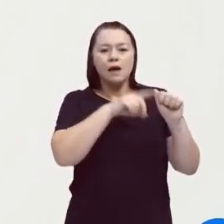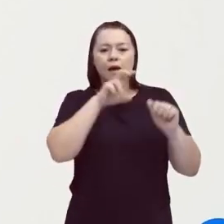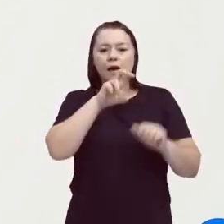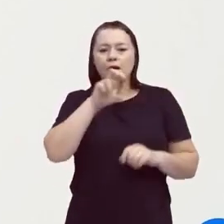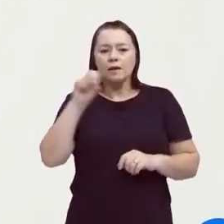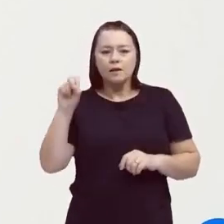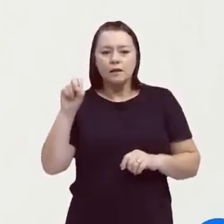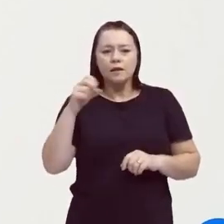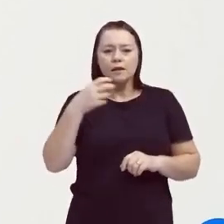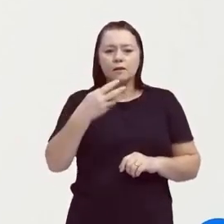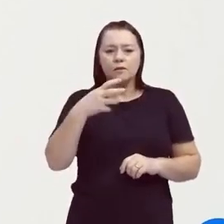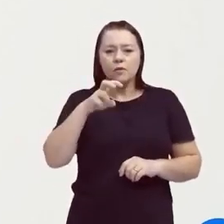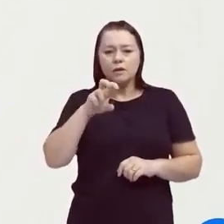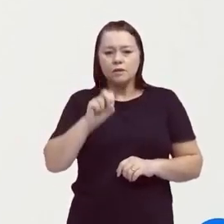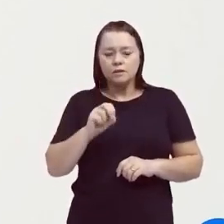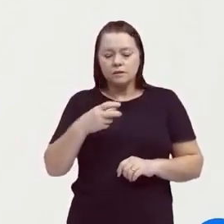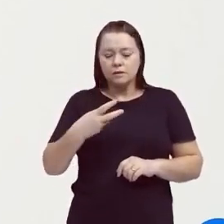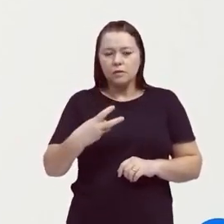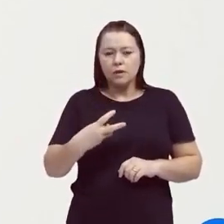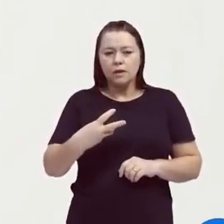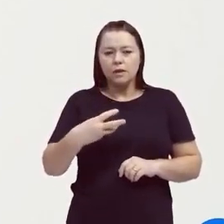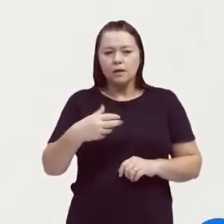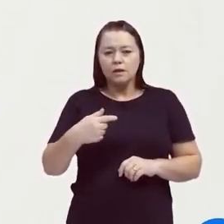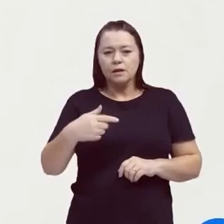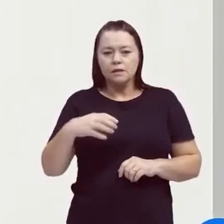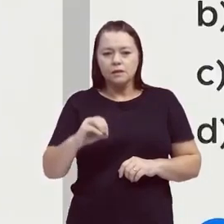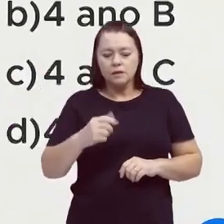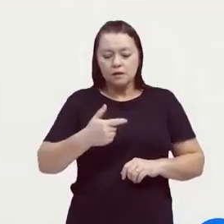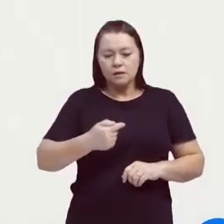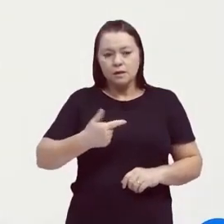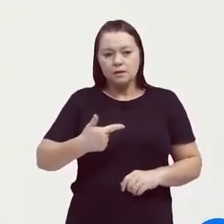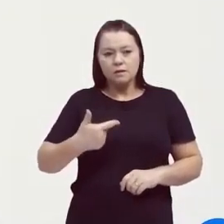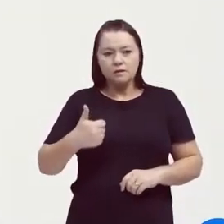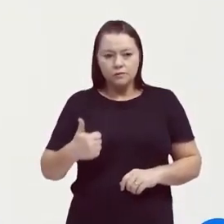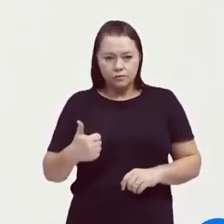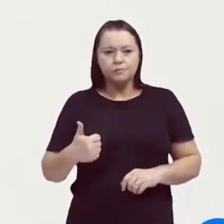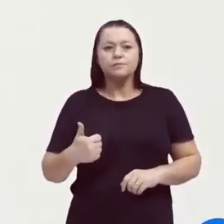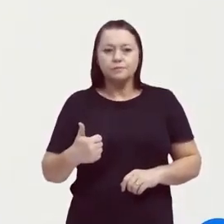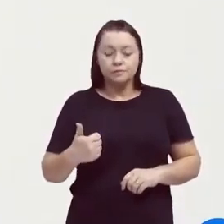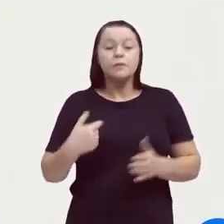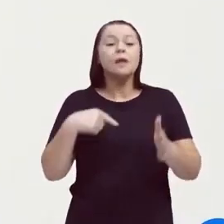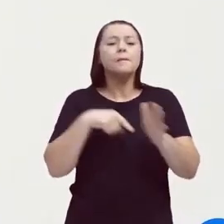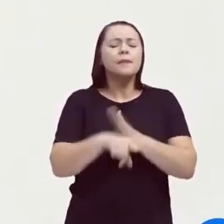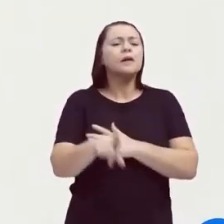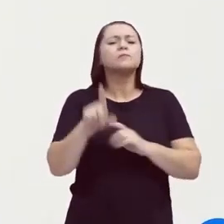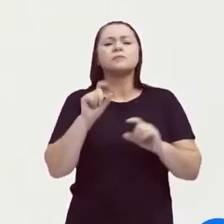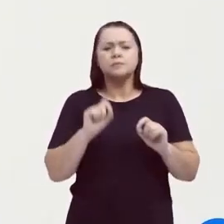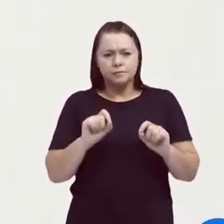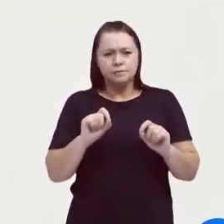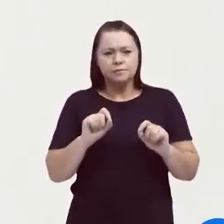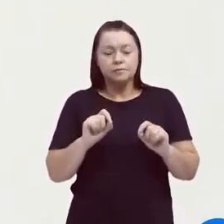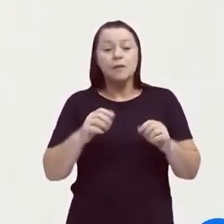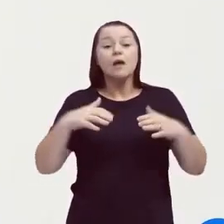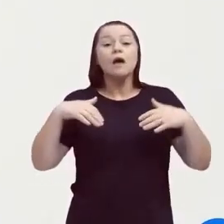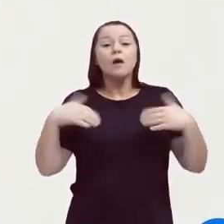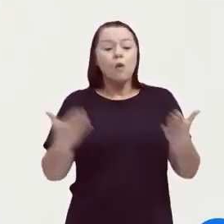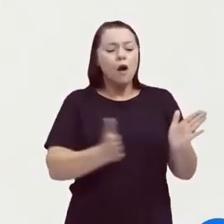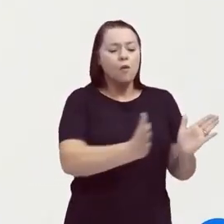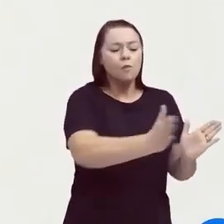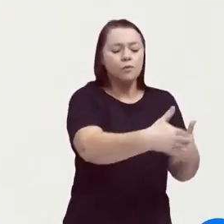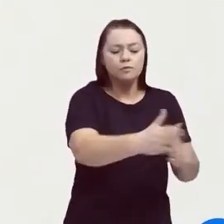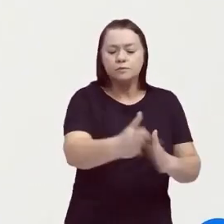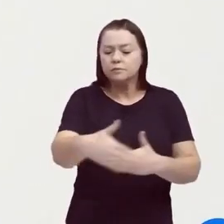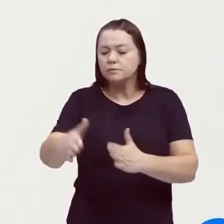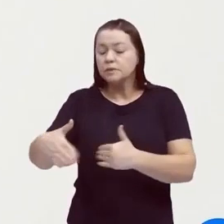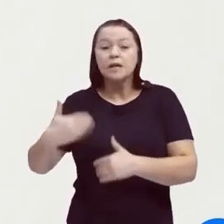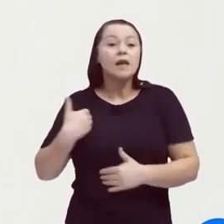C, 370 e quarto ano D, 721. Perguntas. Qual foi a turma que mais arrecadou